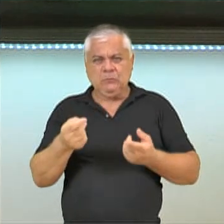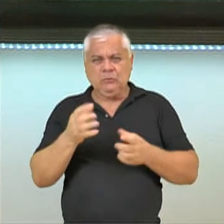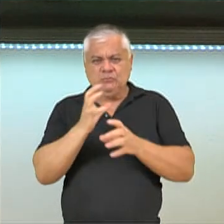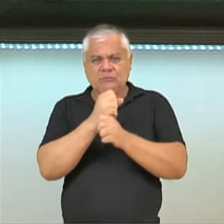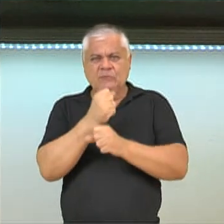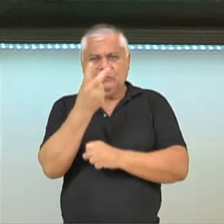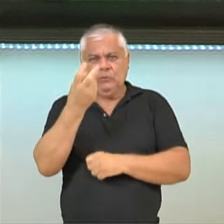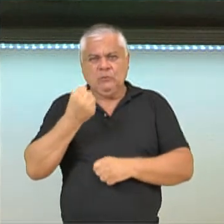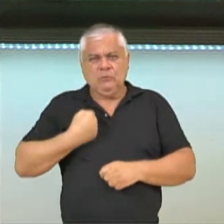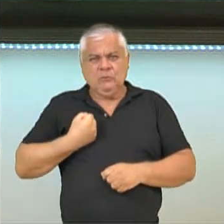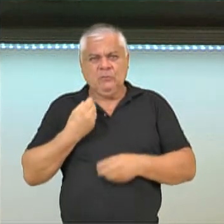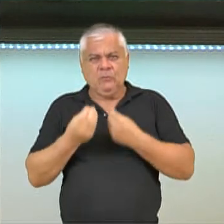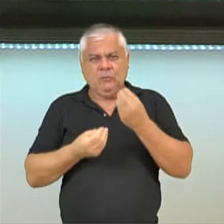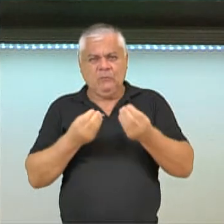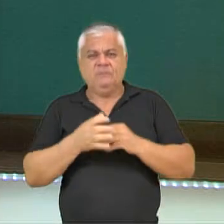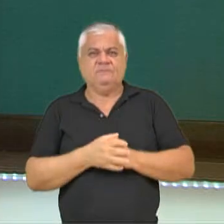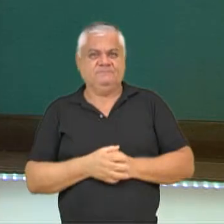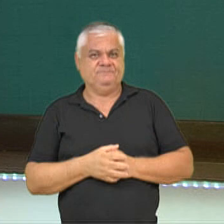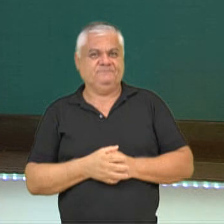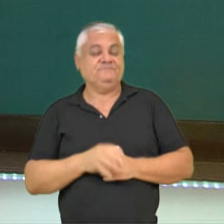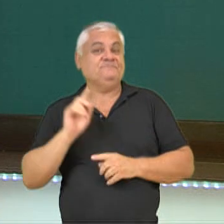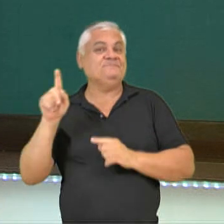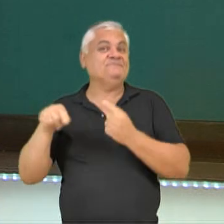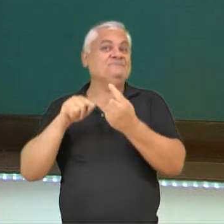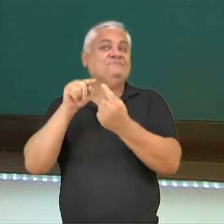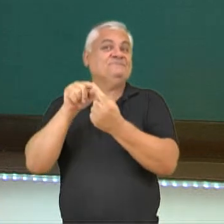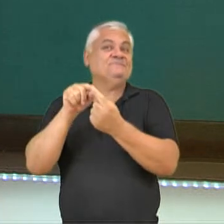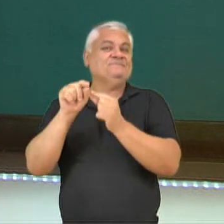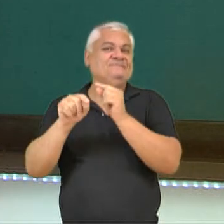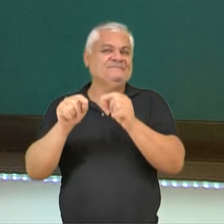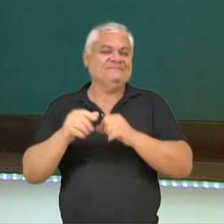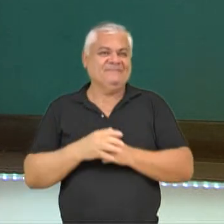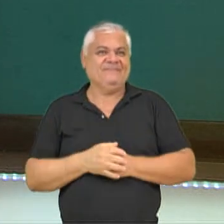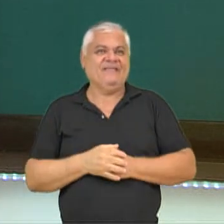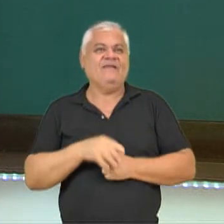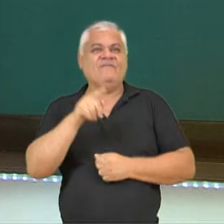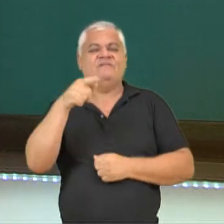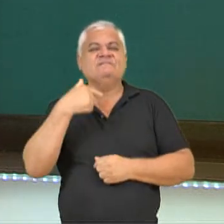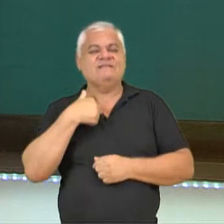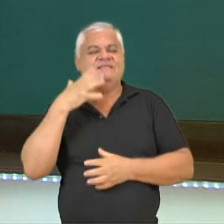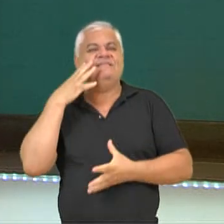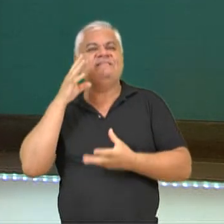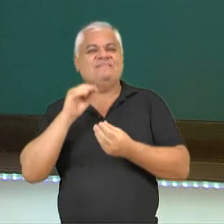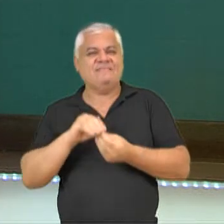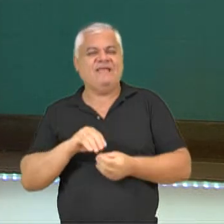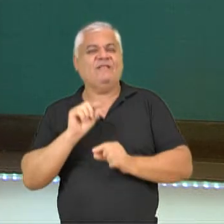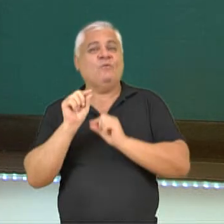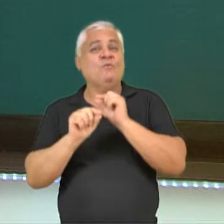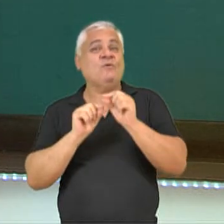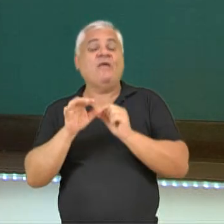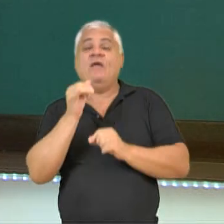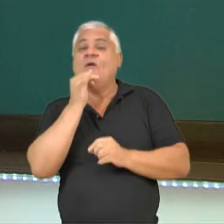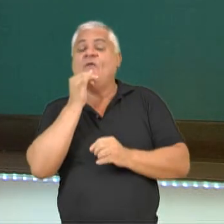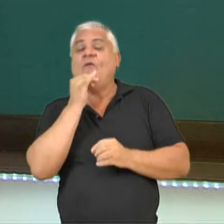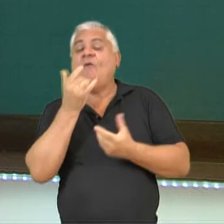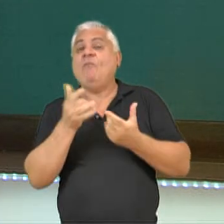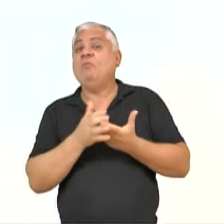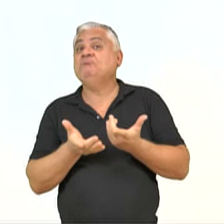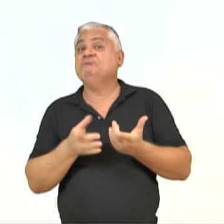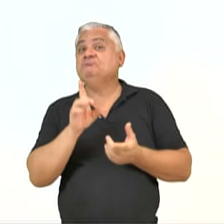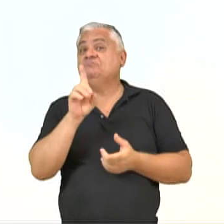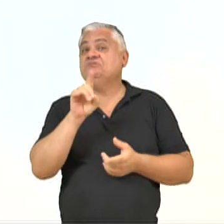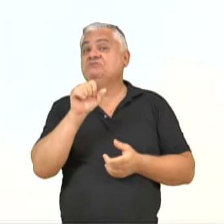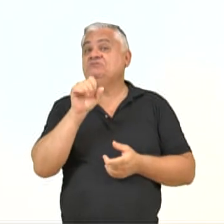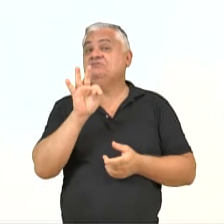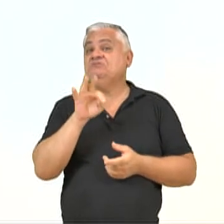que é isso? Qual que é o nosso objetivo nessa aula? Que você compreenda a propriedade distributiva. Na